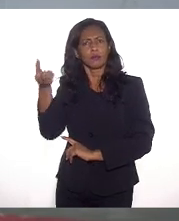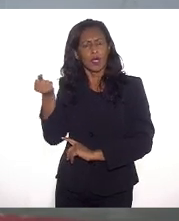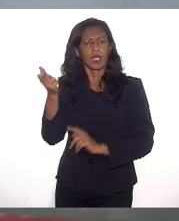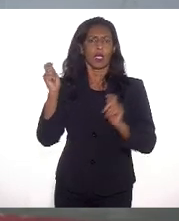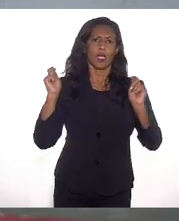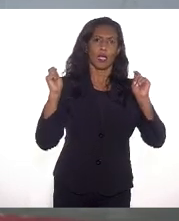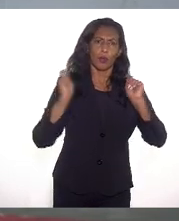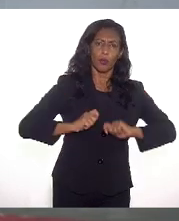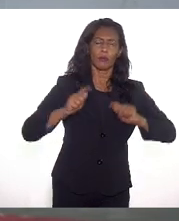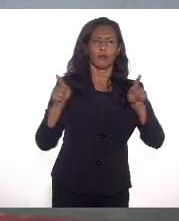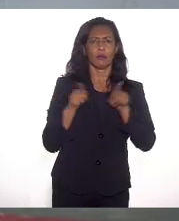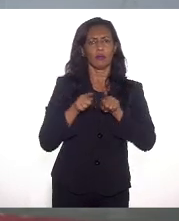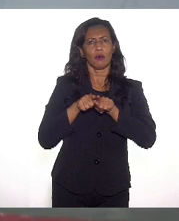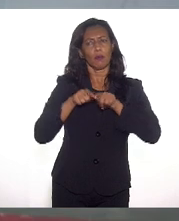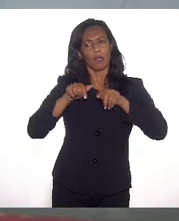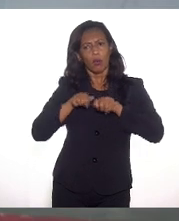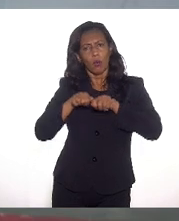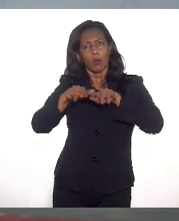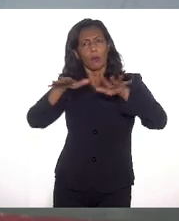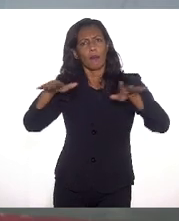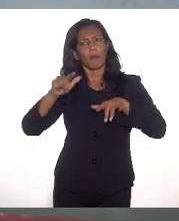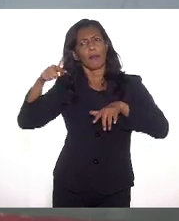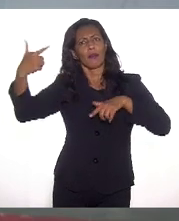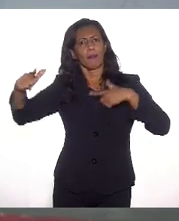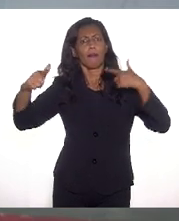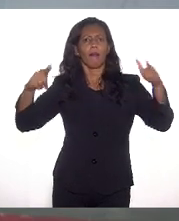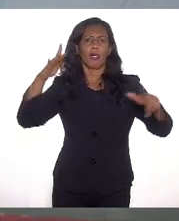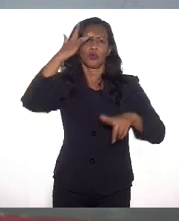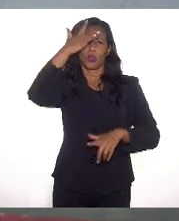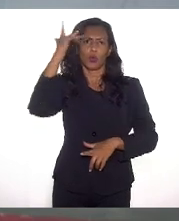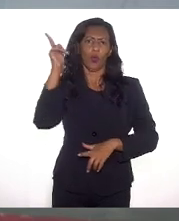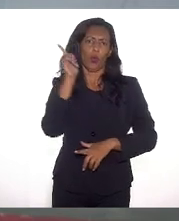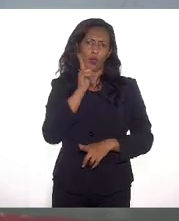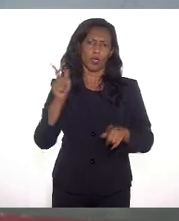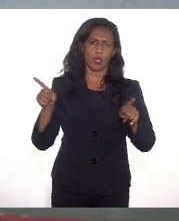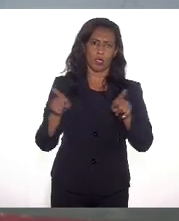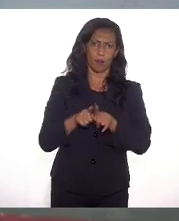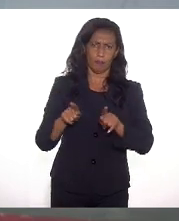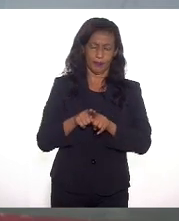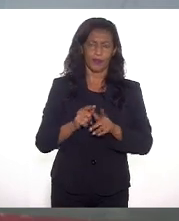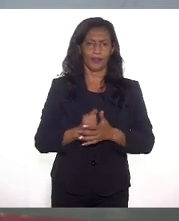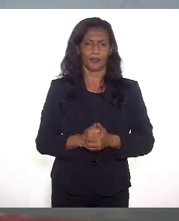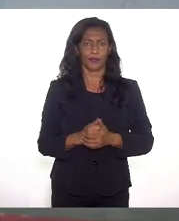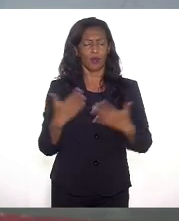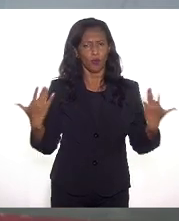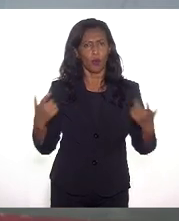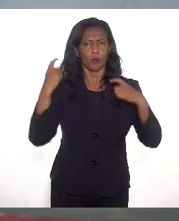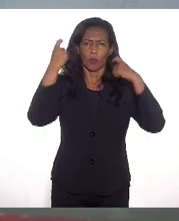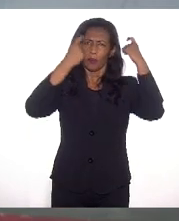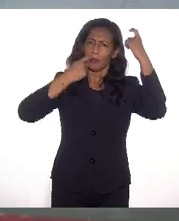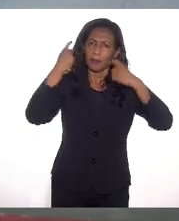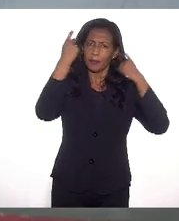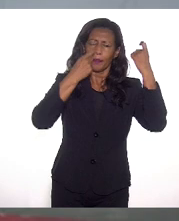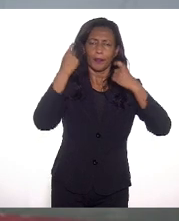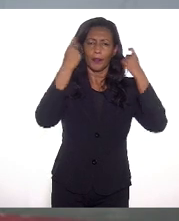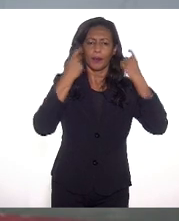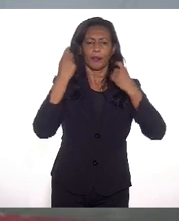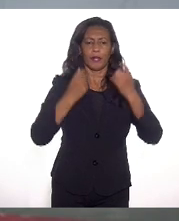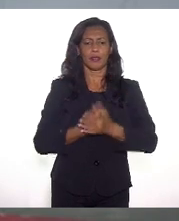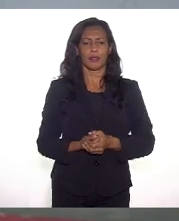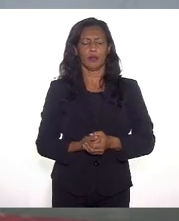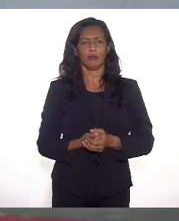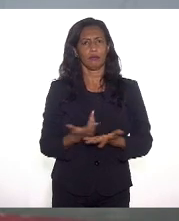ampliar a base para que mais pessoas fossem atendidas. Isso foi uma grande preocupação